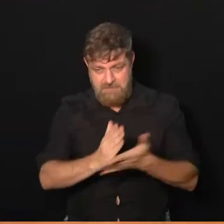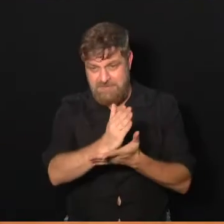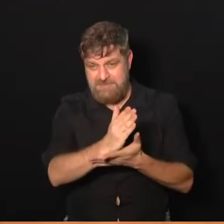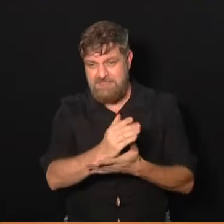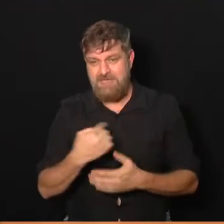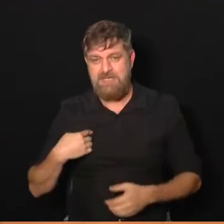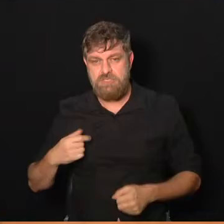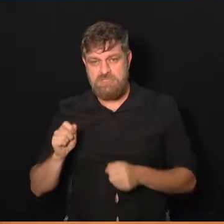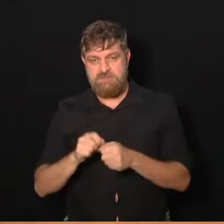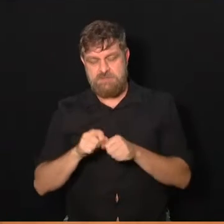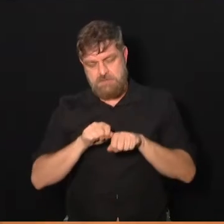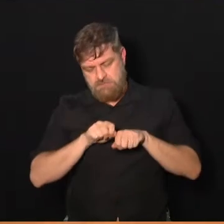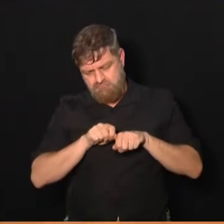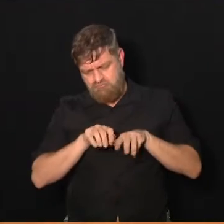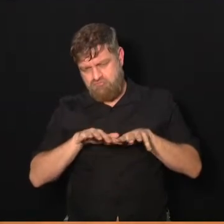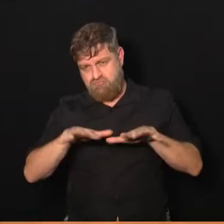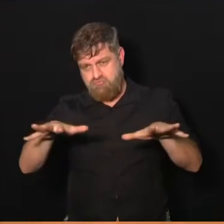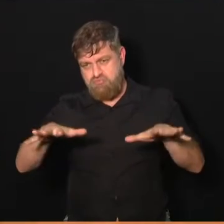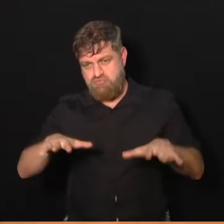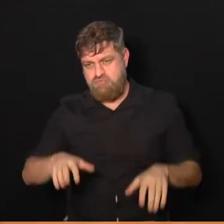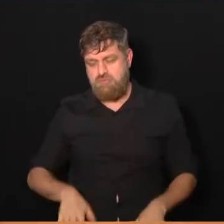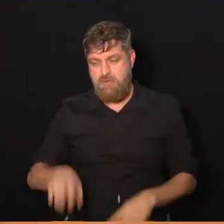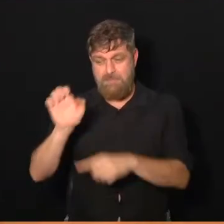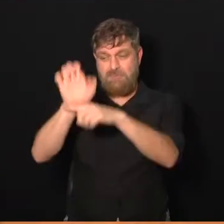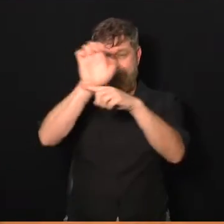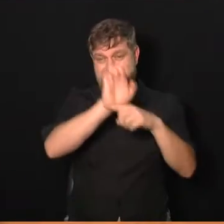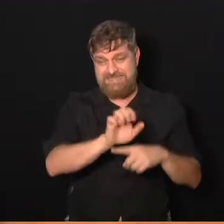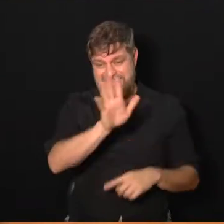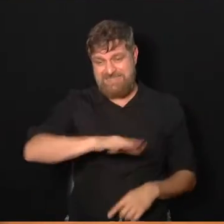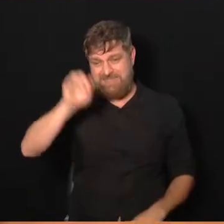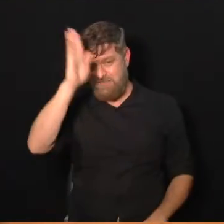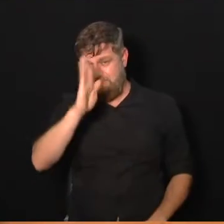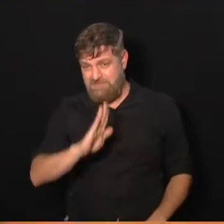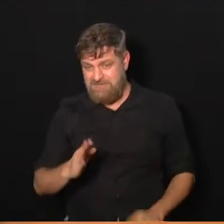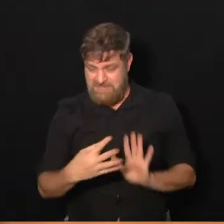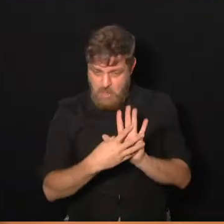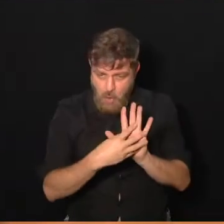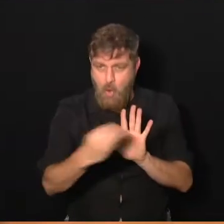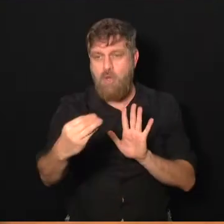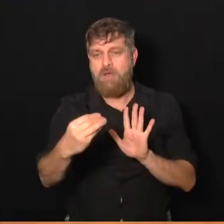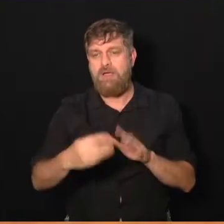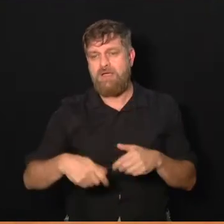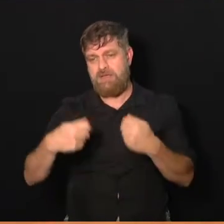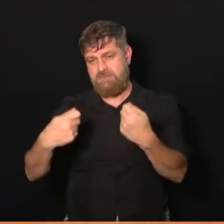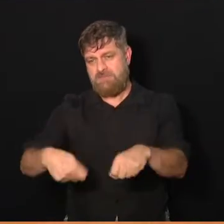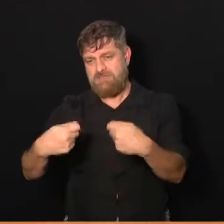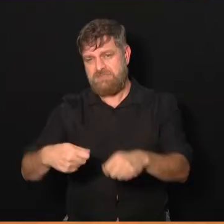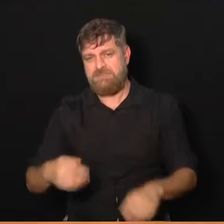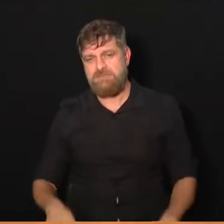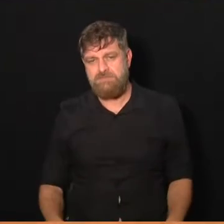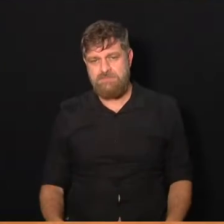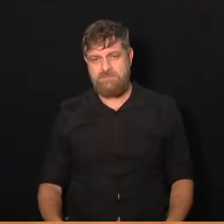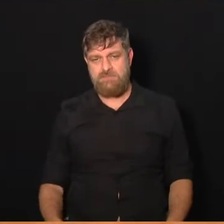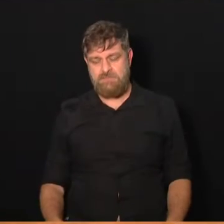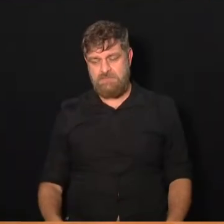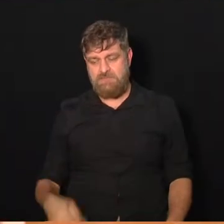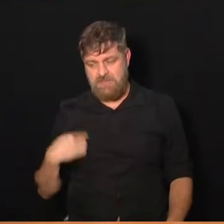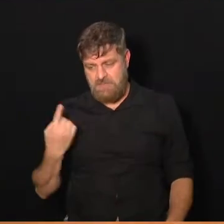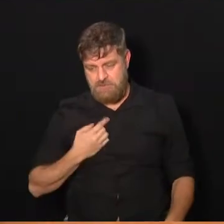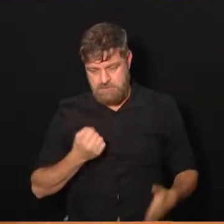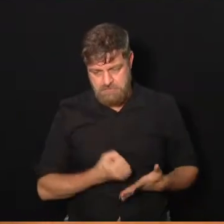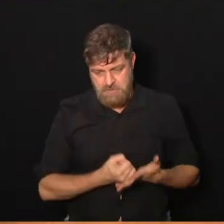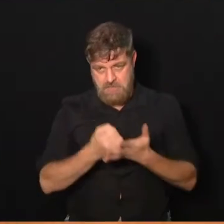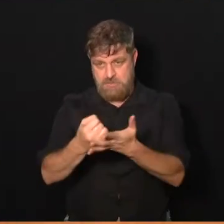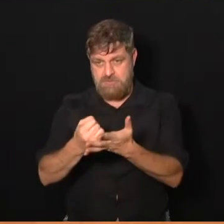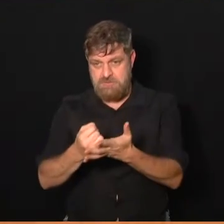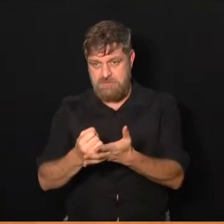gente multiplicar para outras regiões do país, que precisam de exemplos também, né? Então, o que a gente puder ajudar e a gente trazer